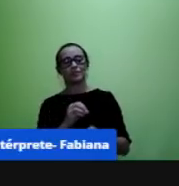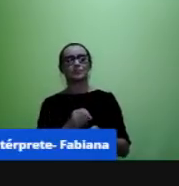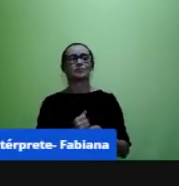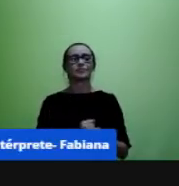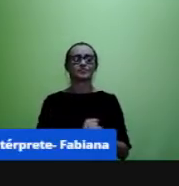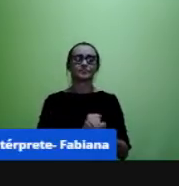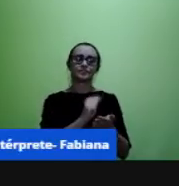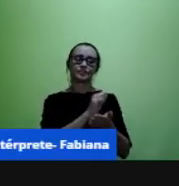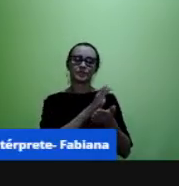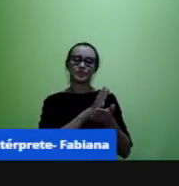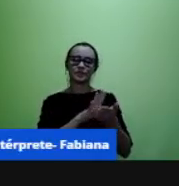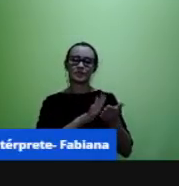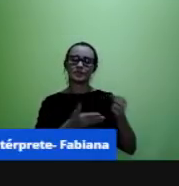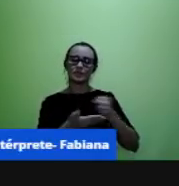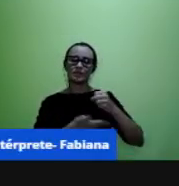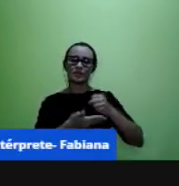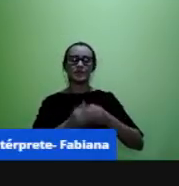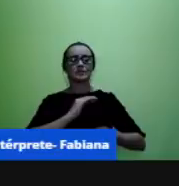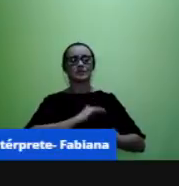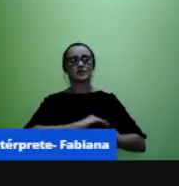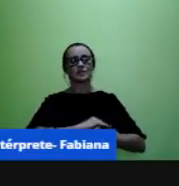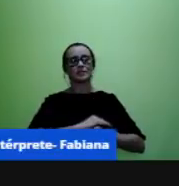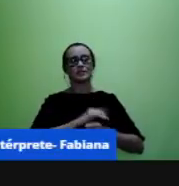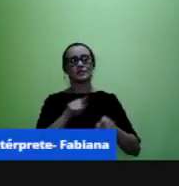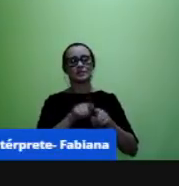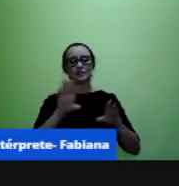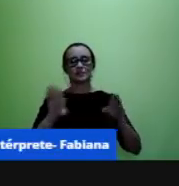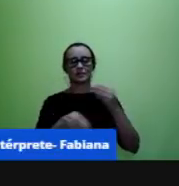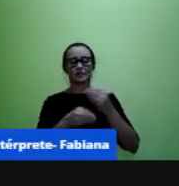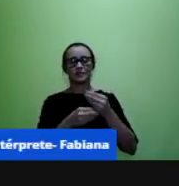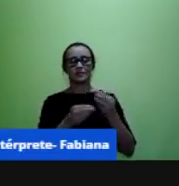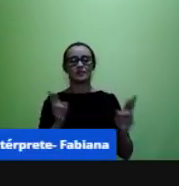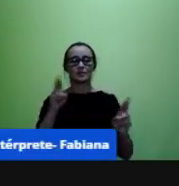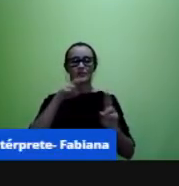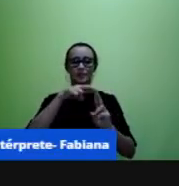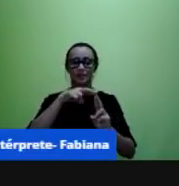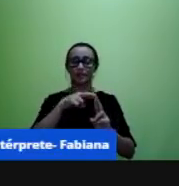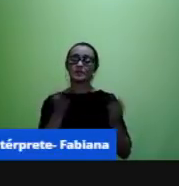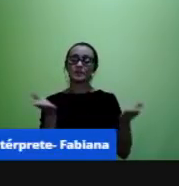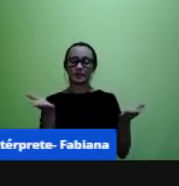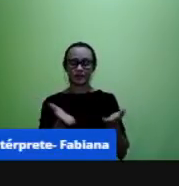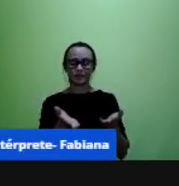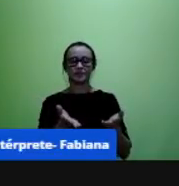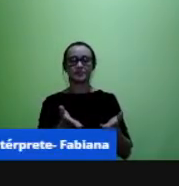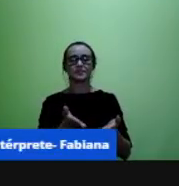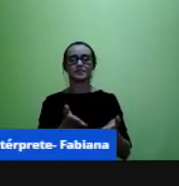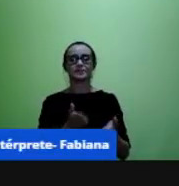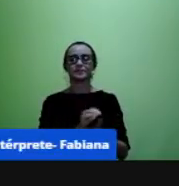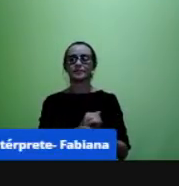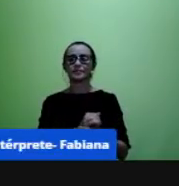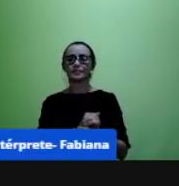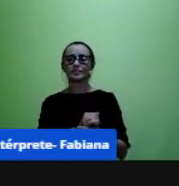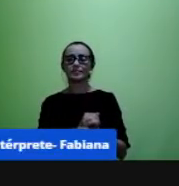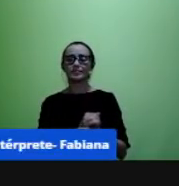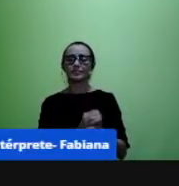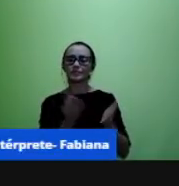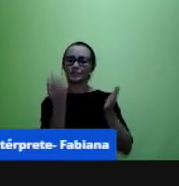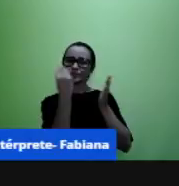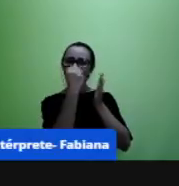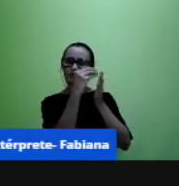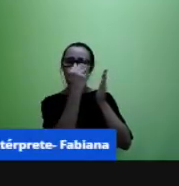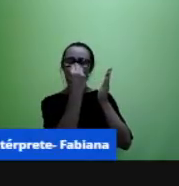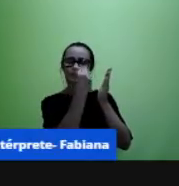atividades complementares e no referencial circunstancial. onde nós preenchemos com as